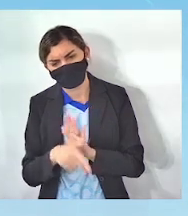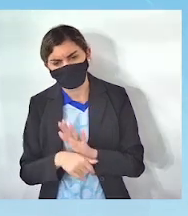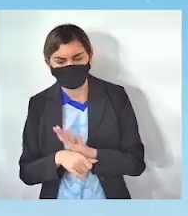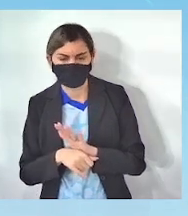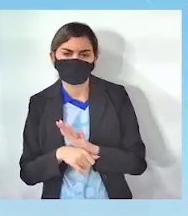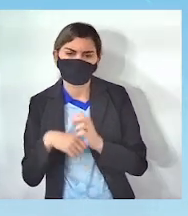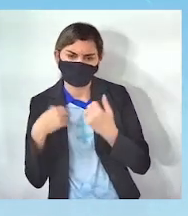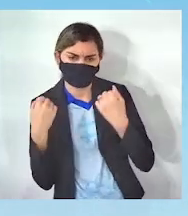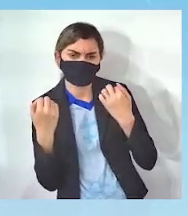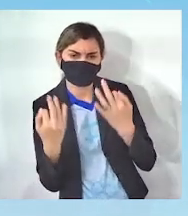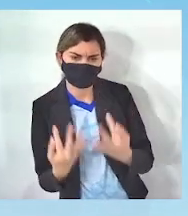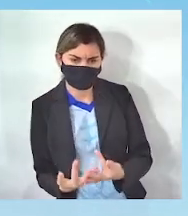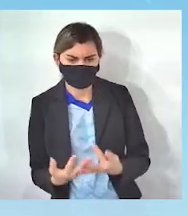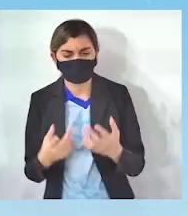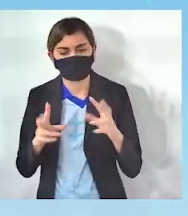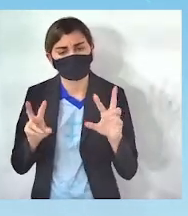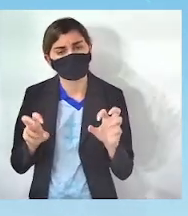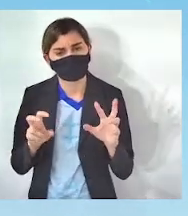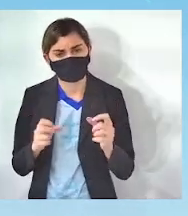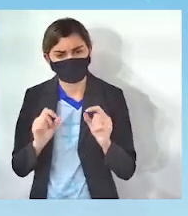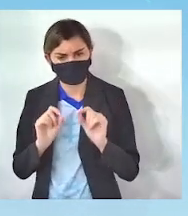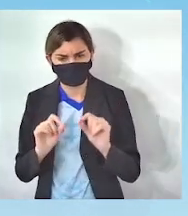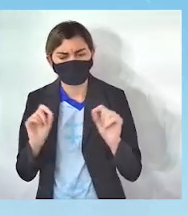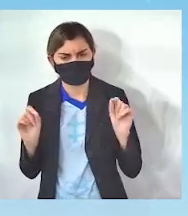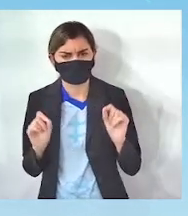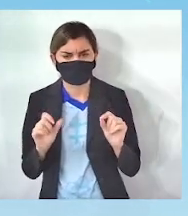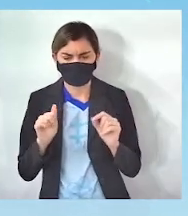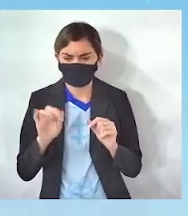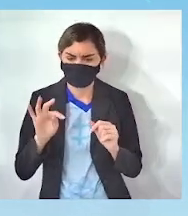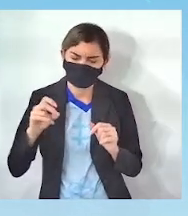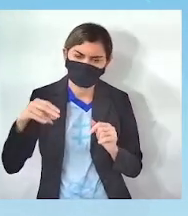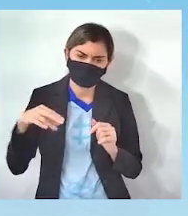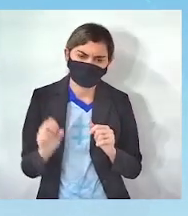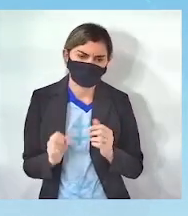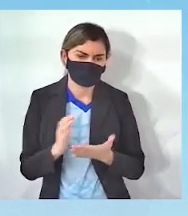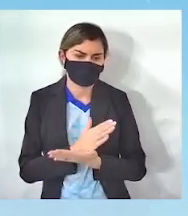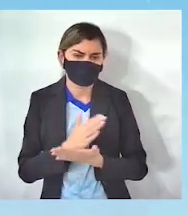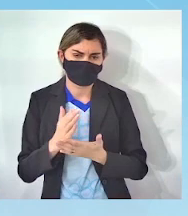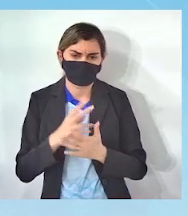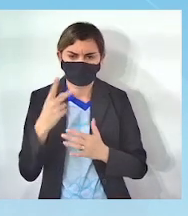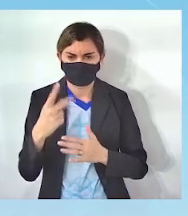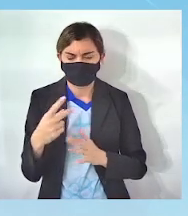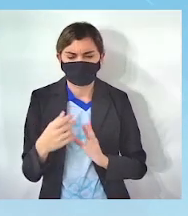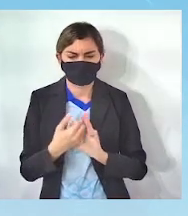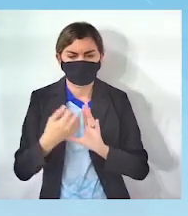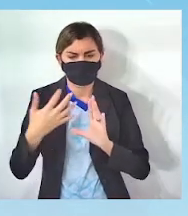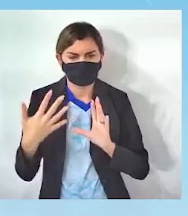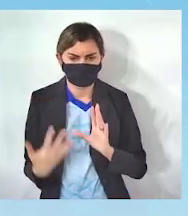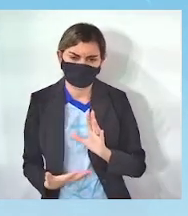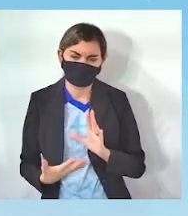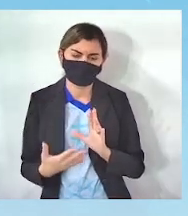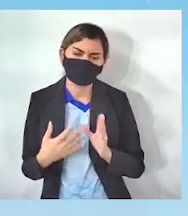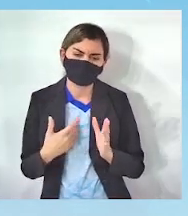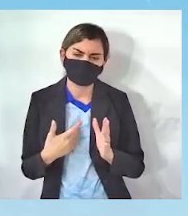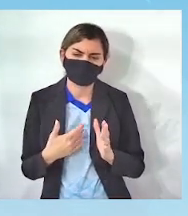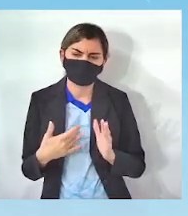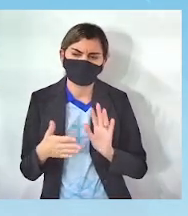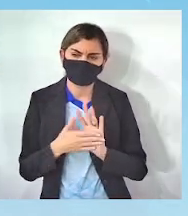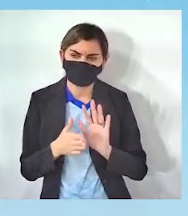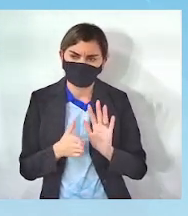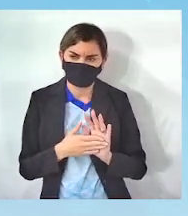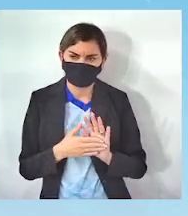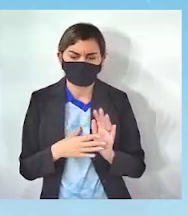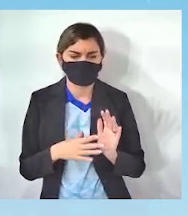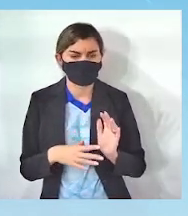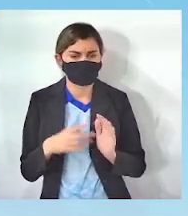de descrições sobre aquilo que ele acredita ser o átomo. Algumas dessas descrições estão baseadas